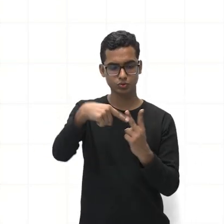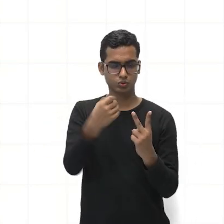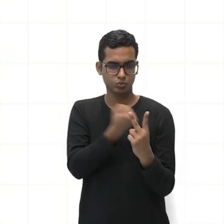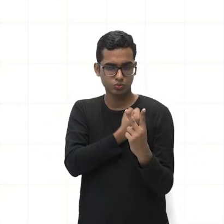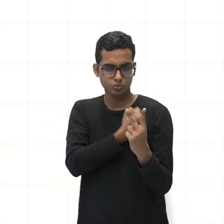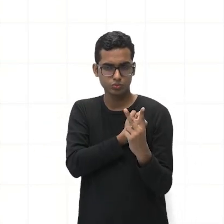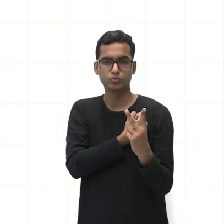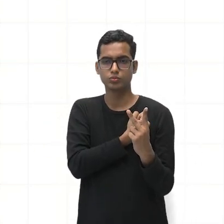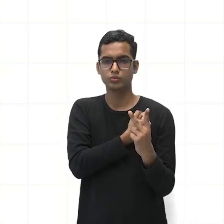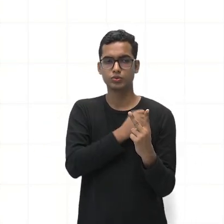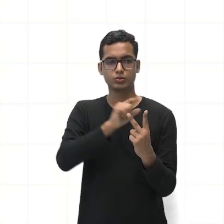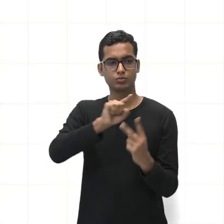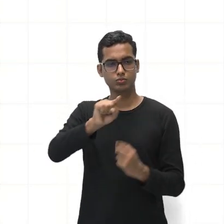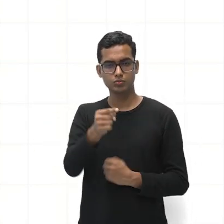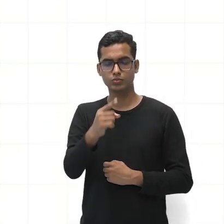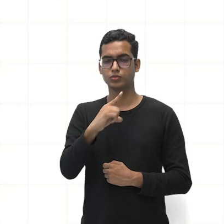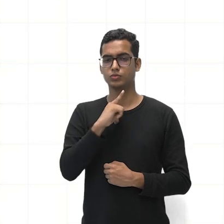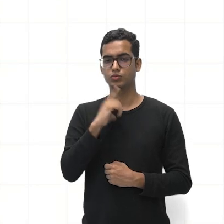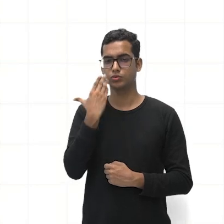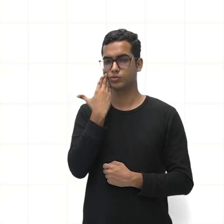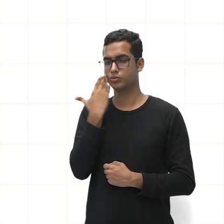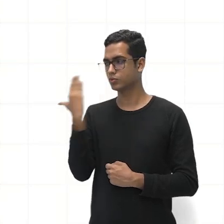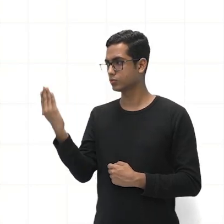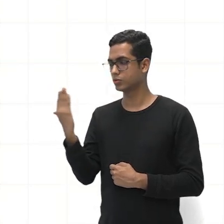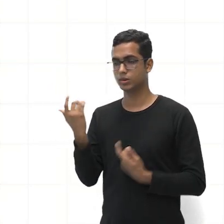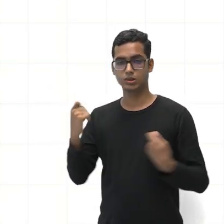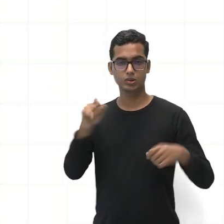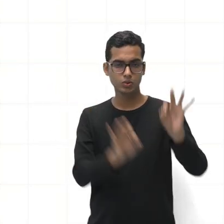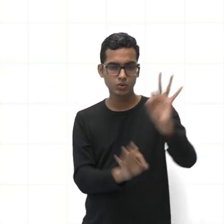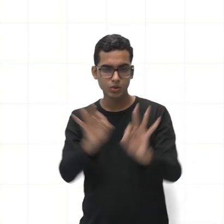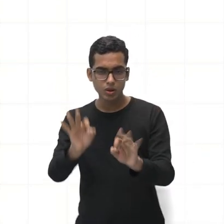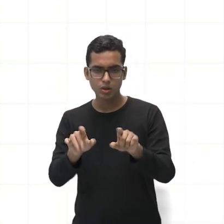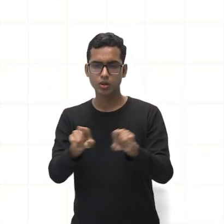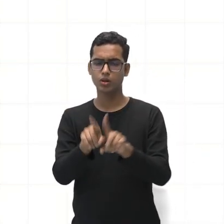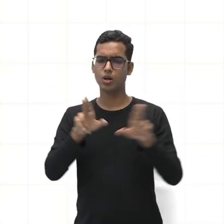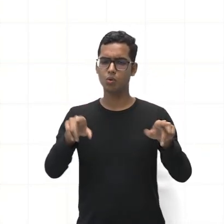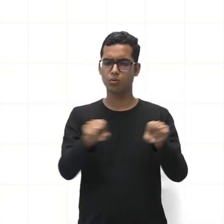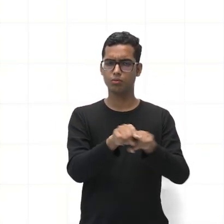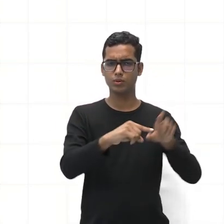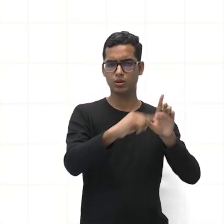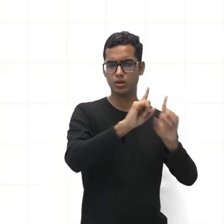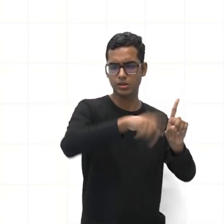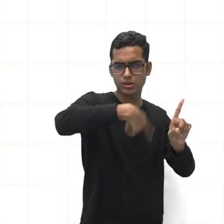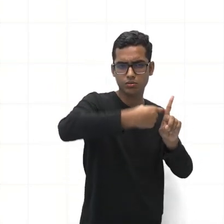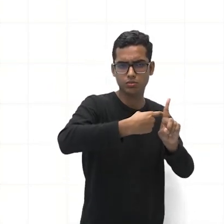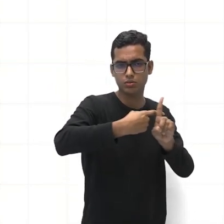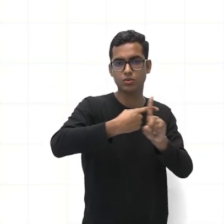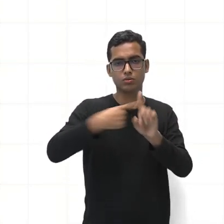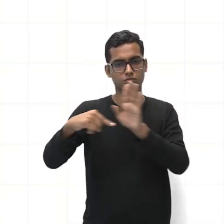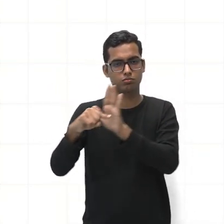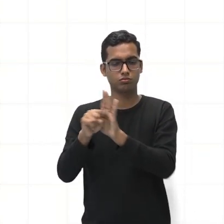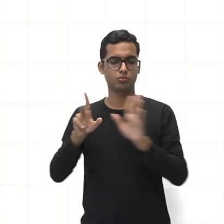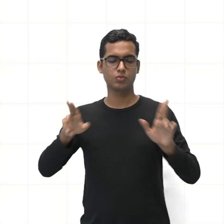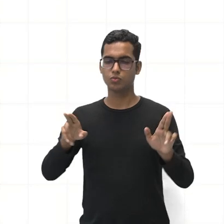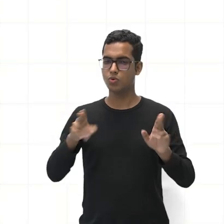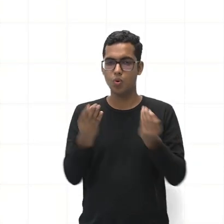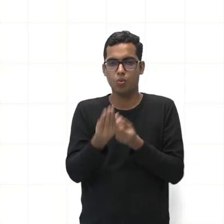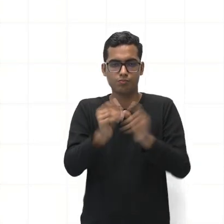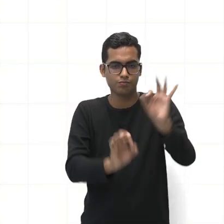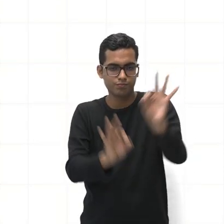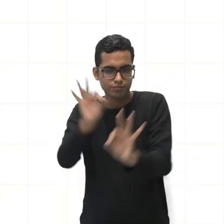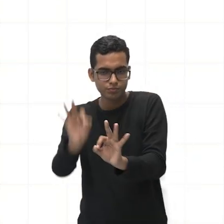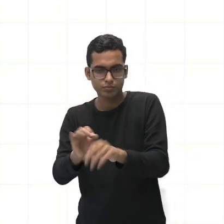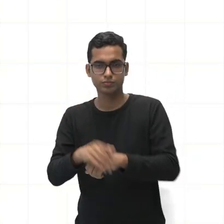decimais, devemos agir da mesma forma que na adição, né? Colocar vírgula embaixo de